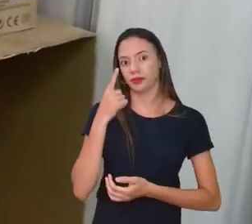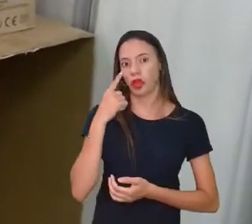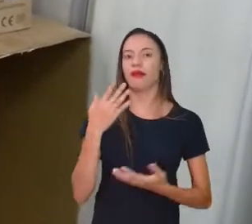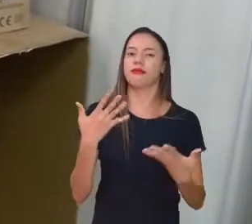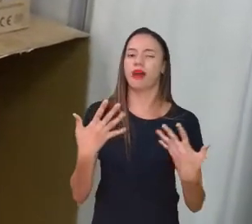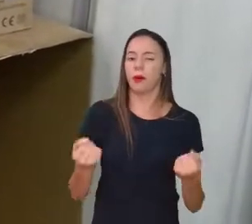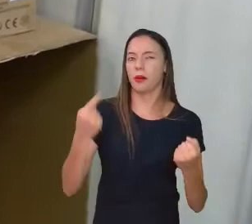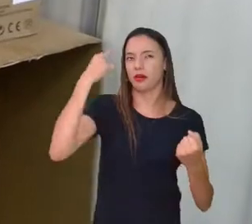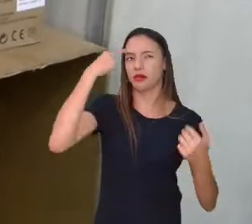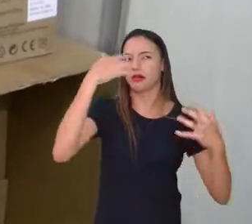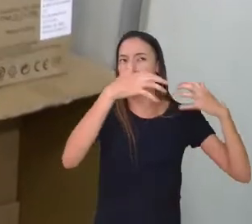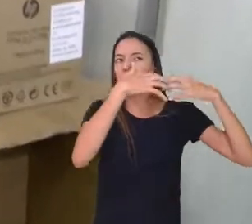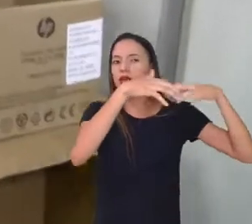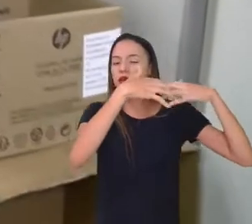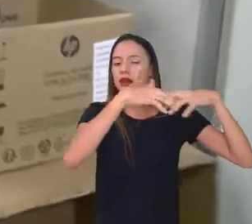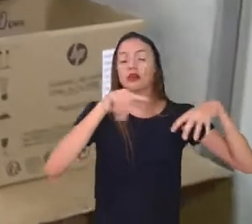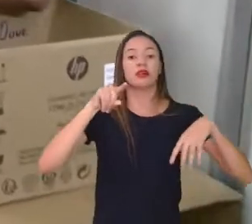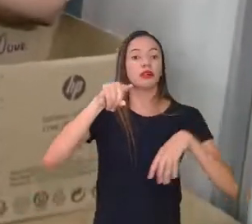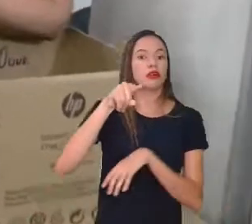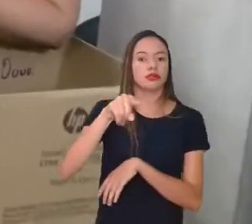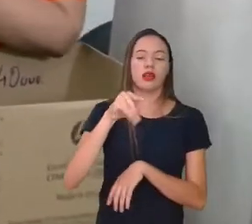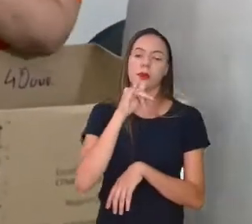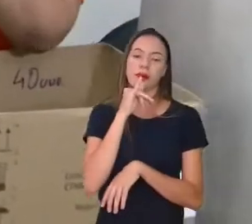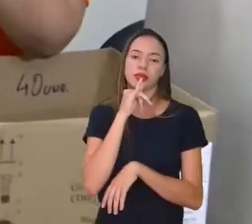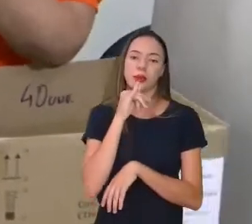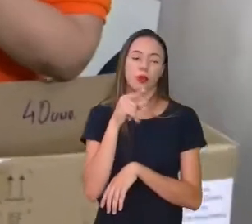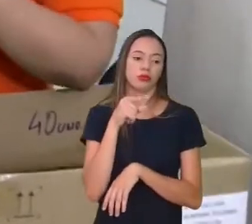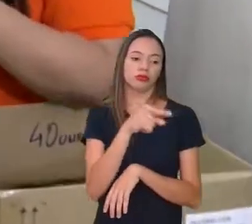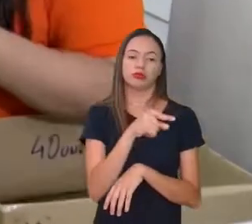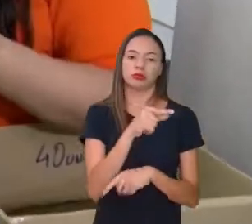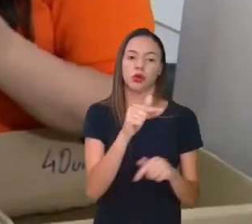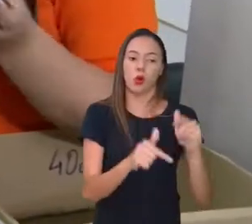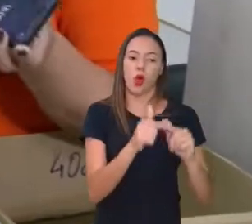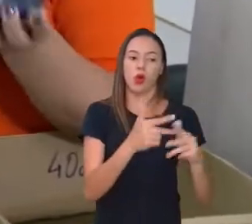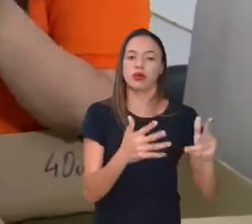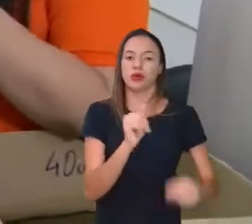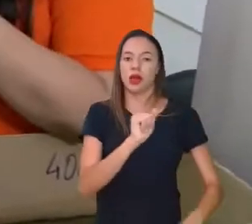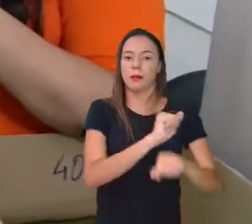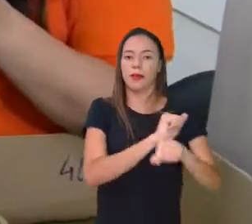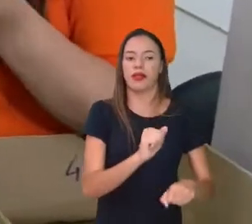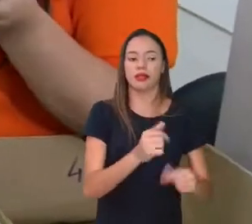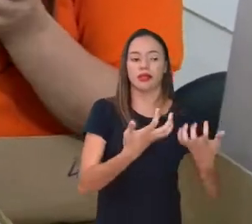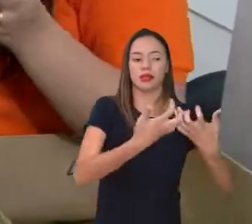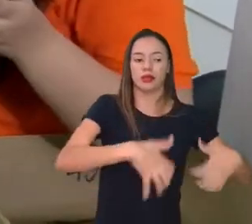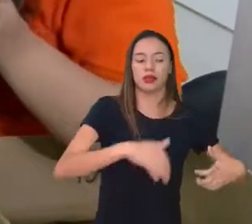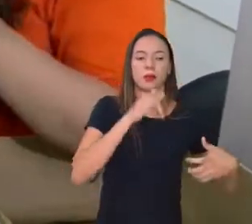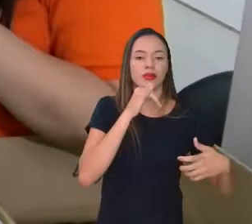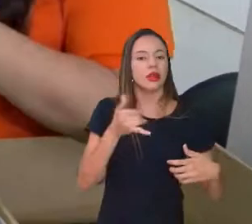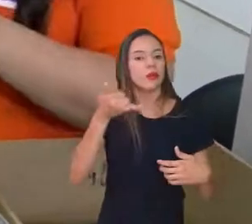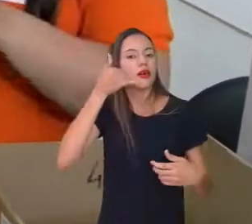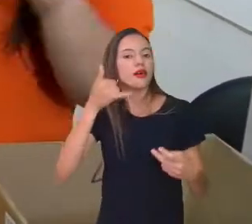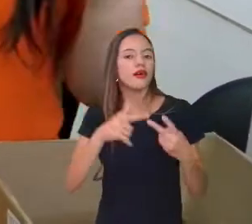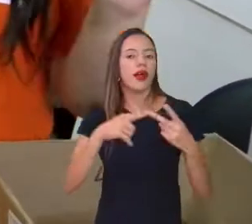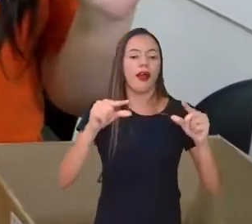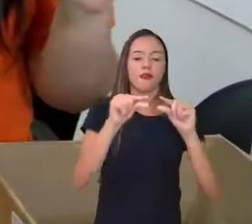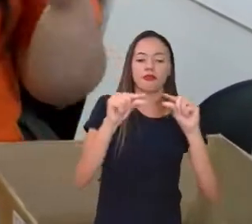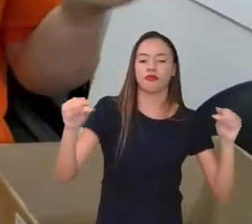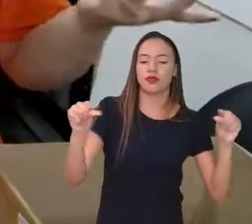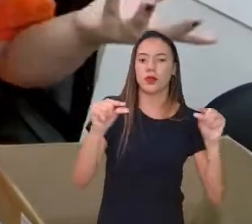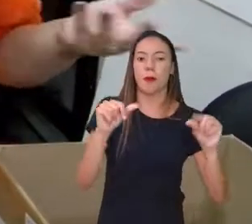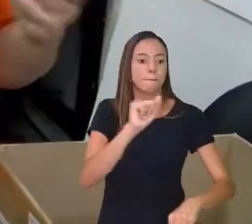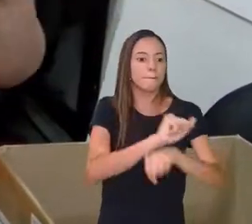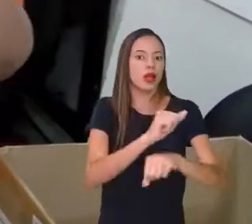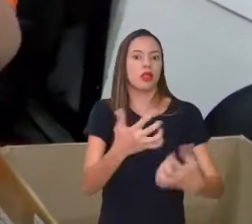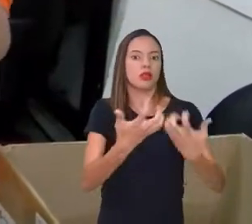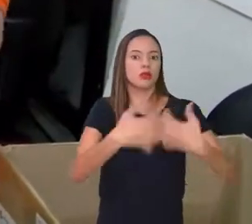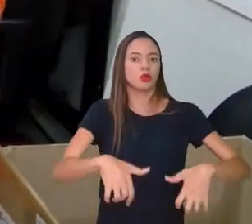problematizar. Você, quando alguma coisa deixa de funcionar, não é? Um celular, um fio, uma plaquinha aí, deixa de funcionar, você